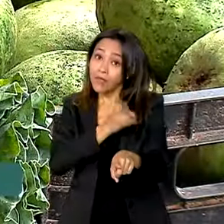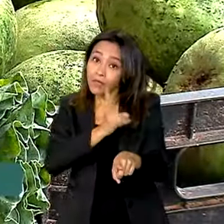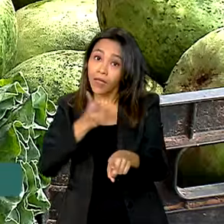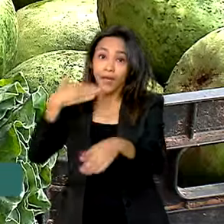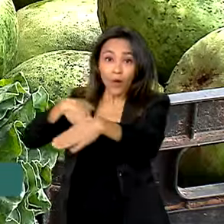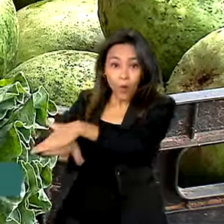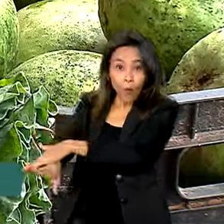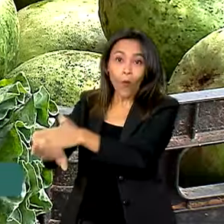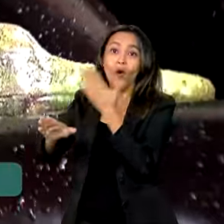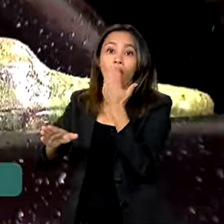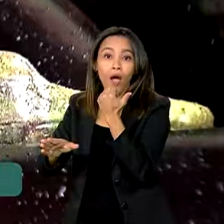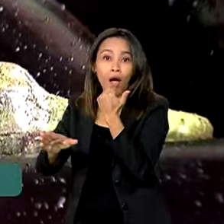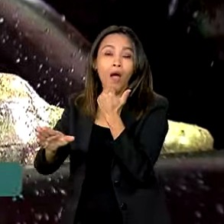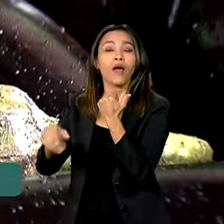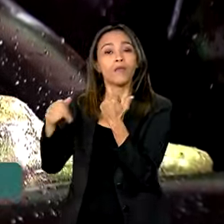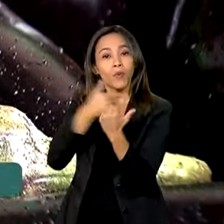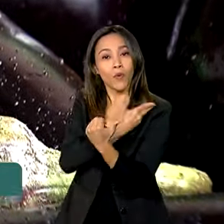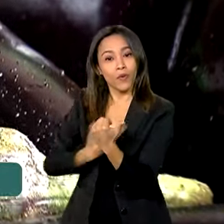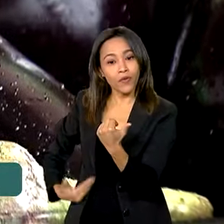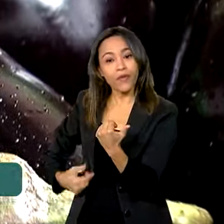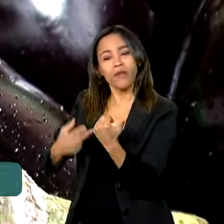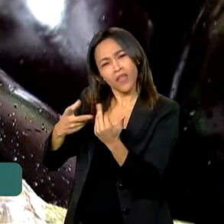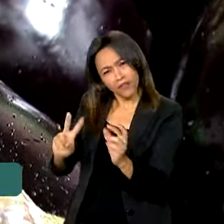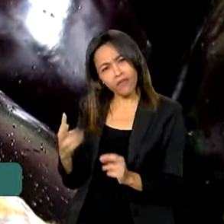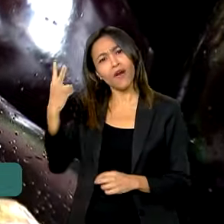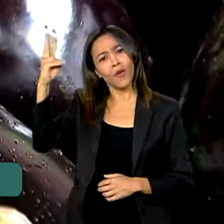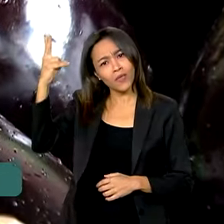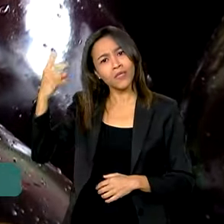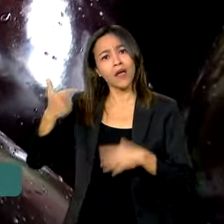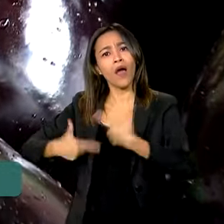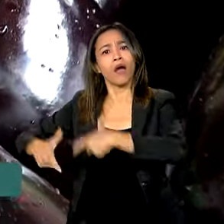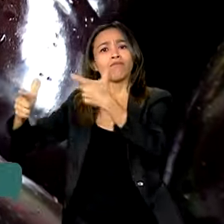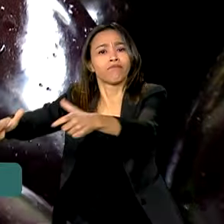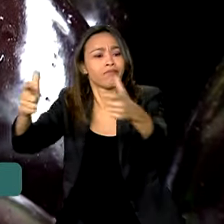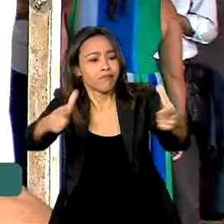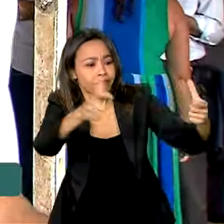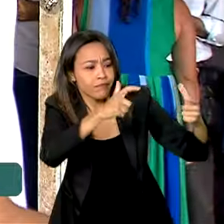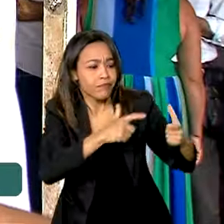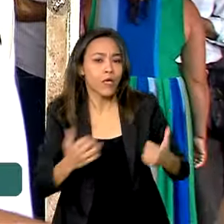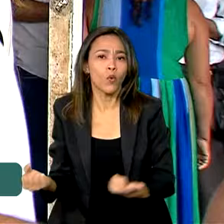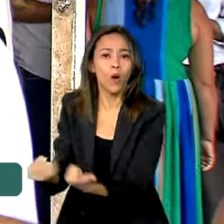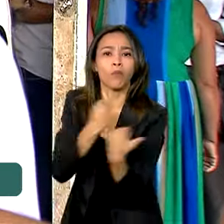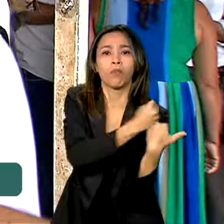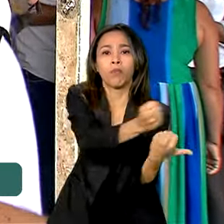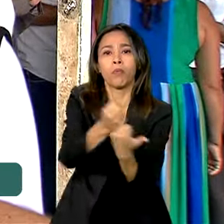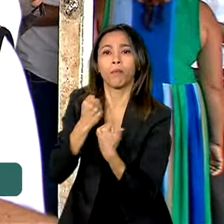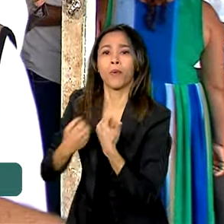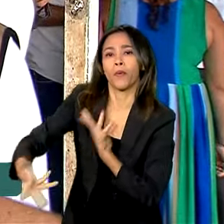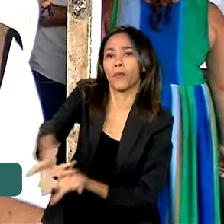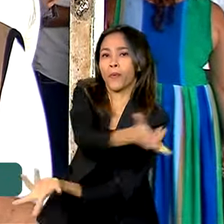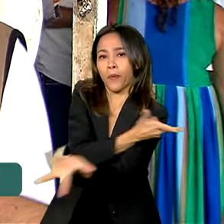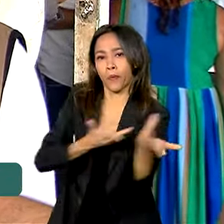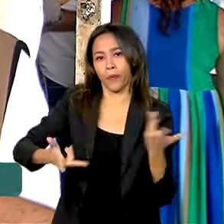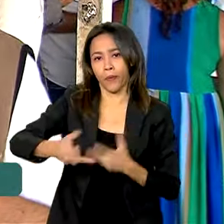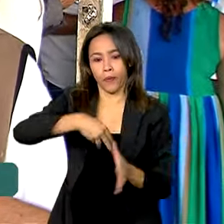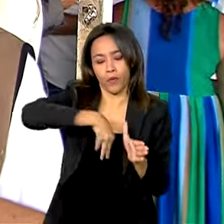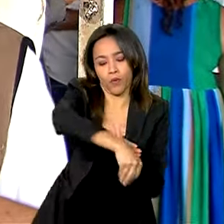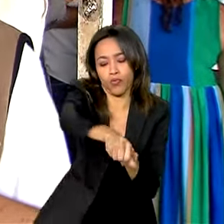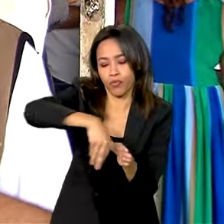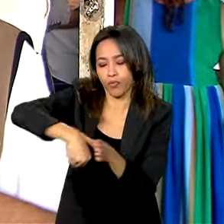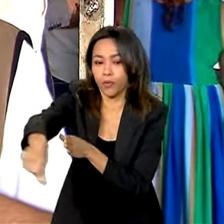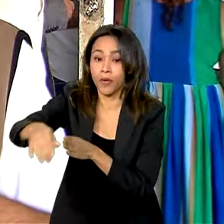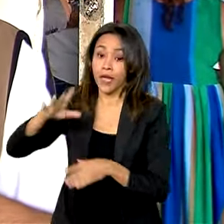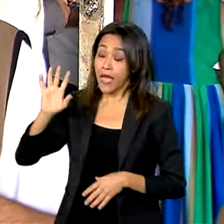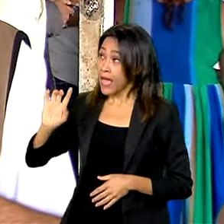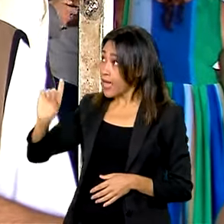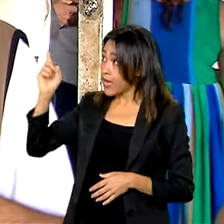alimentos e a valorizar a biodiversidade e o cooperativismo. O PAA é um grande programa criado no primeiro governo do